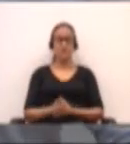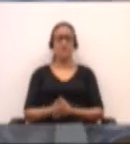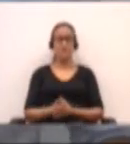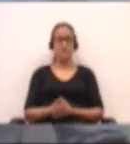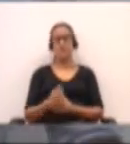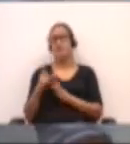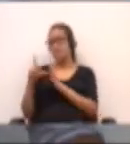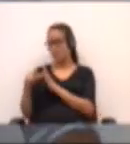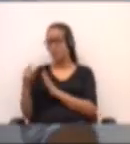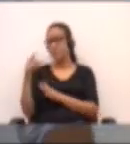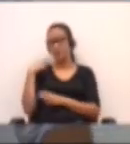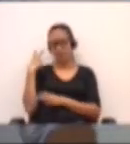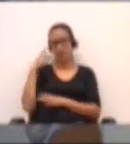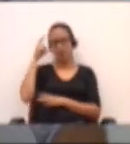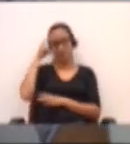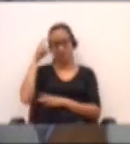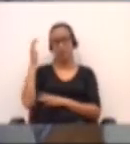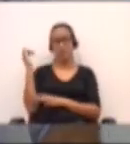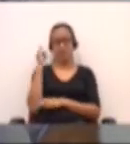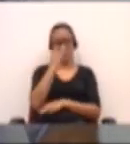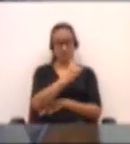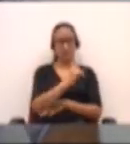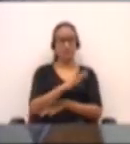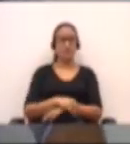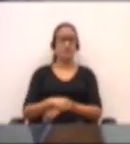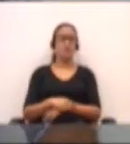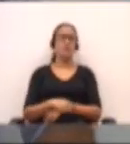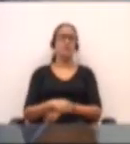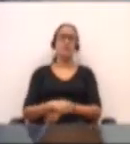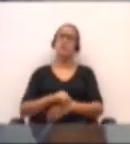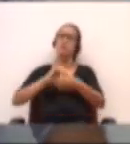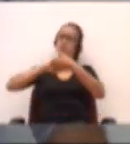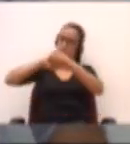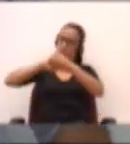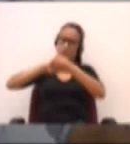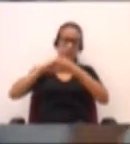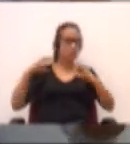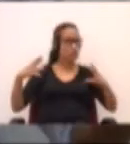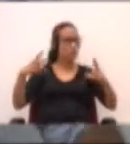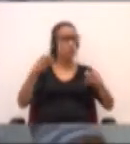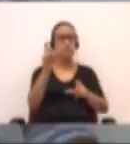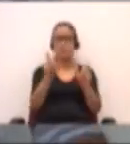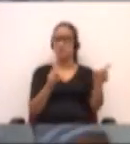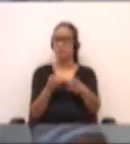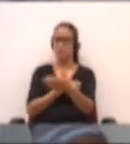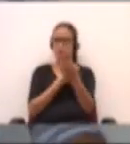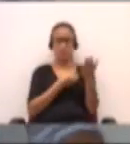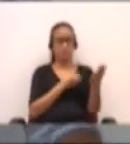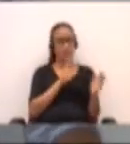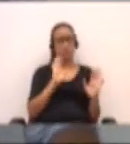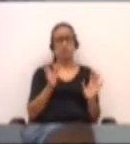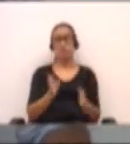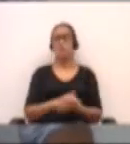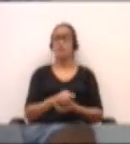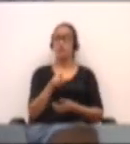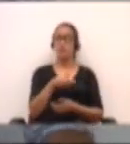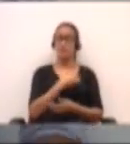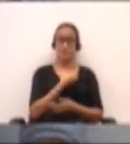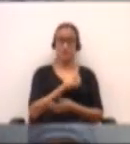fará menção a eles, né, Farid? Saudação especial também aos demais cidadãos que estão aqui, pelas mais variadas